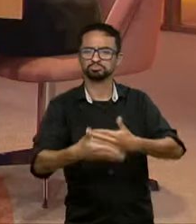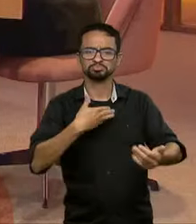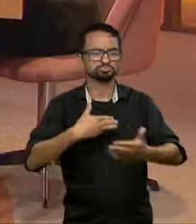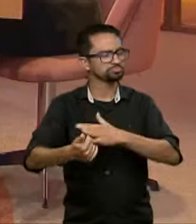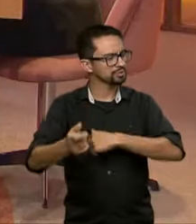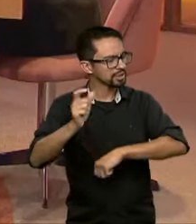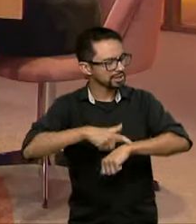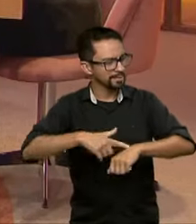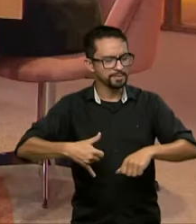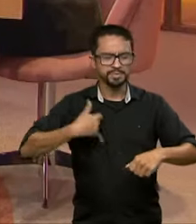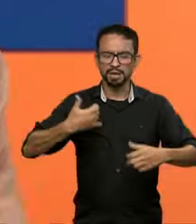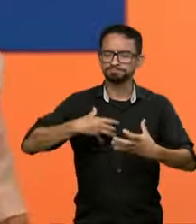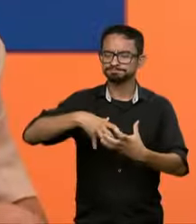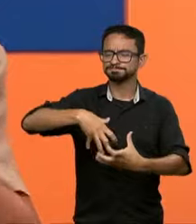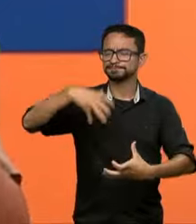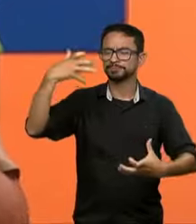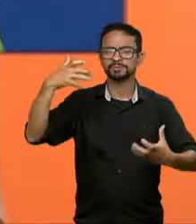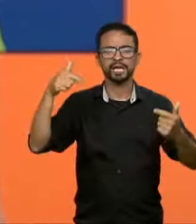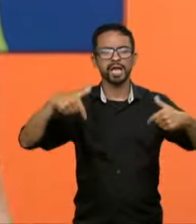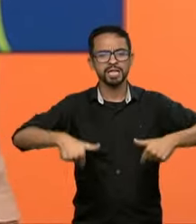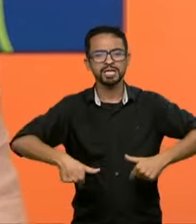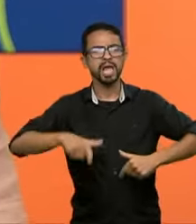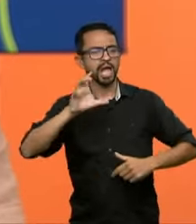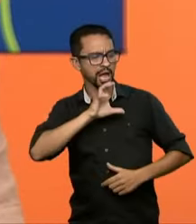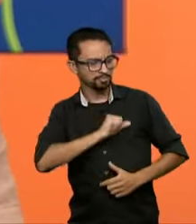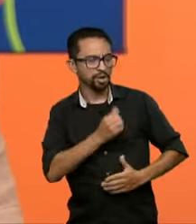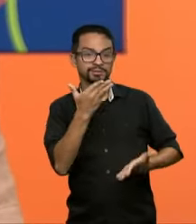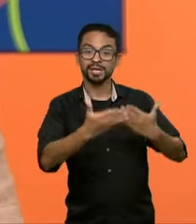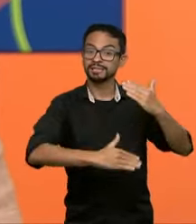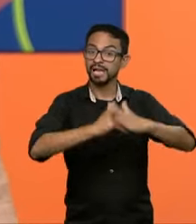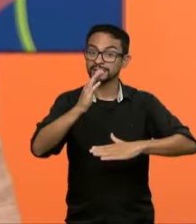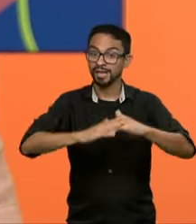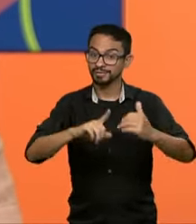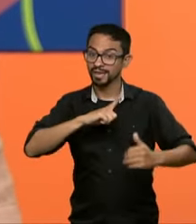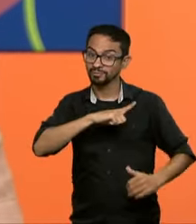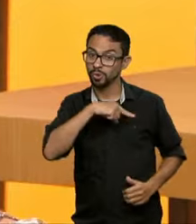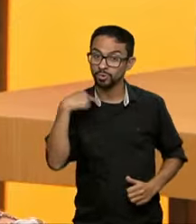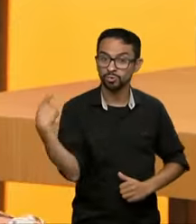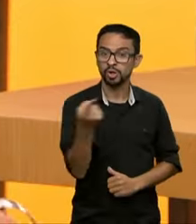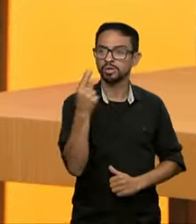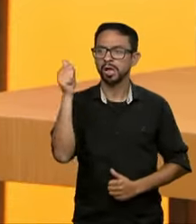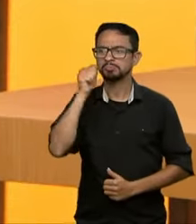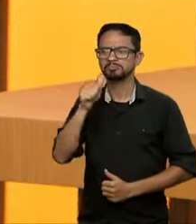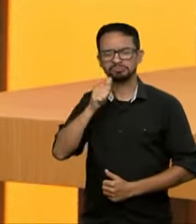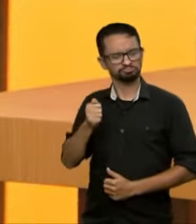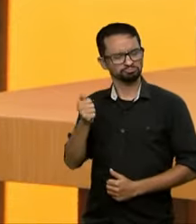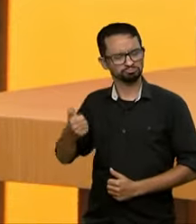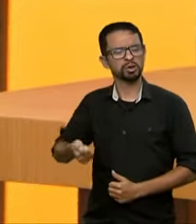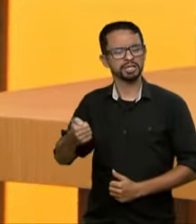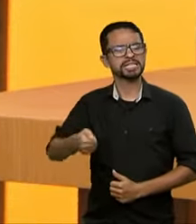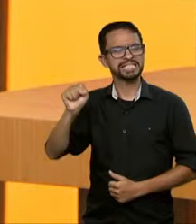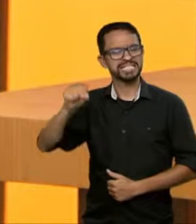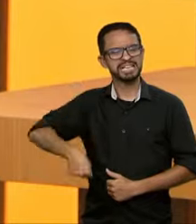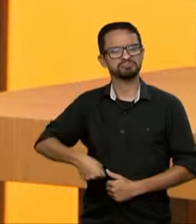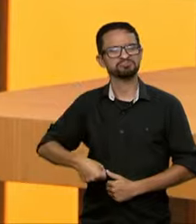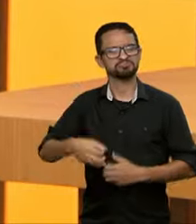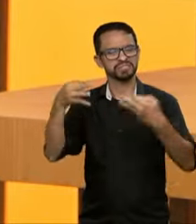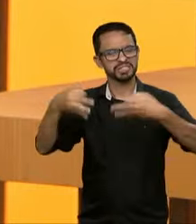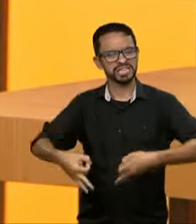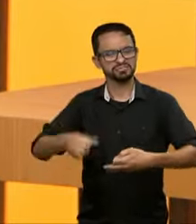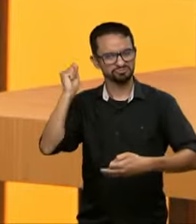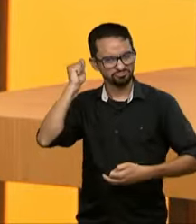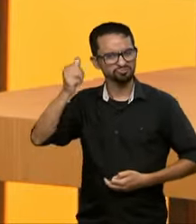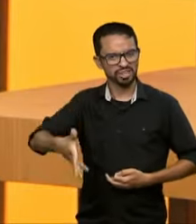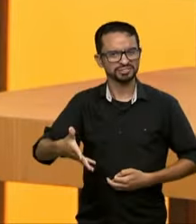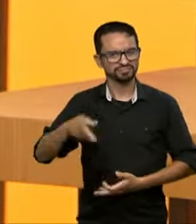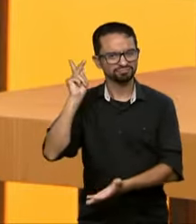idade, de tudo que a gente conversou aqui, é o amor e o talento que a gente tem. Então, você é uma mulher Foda, felizaço. Que garra, muito